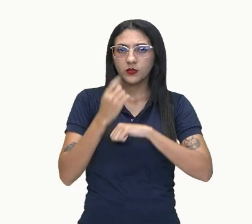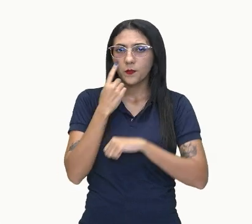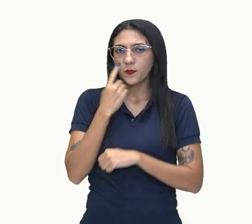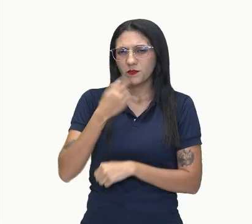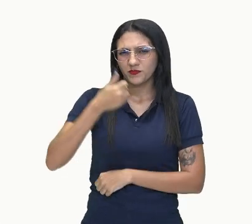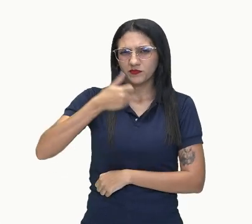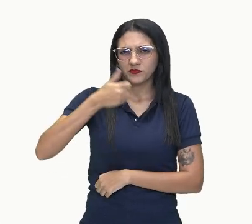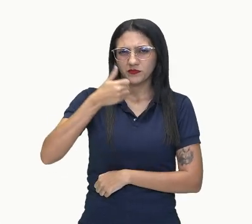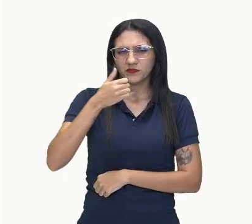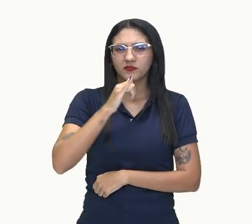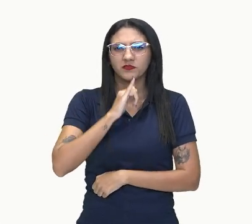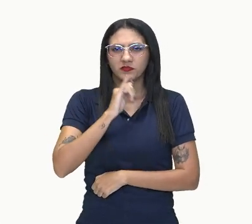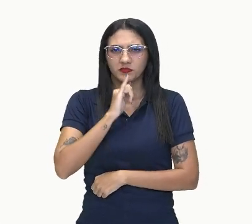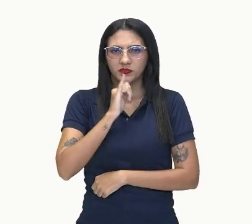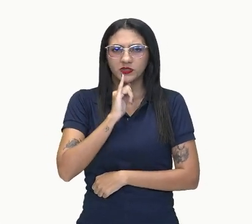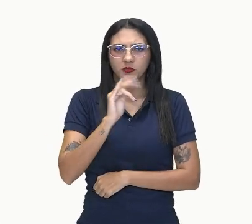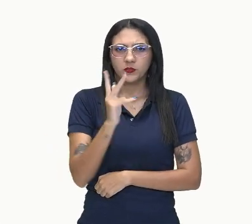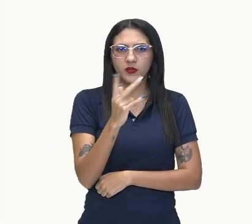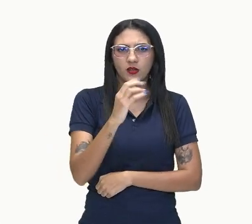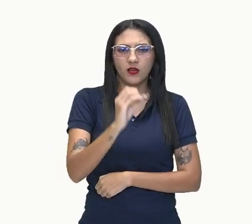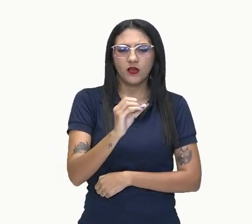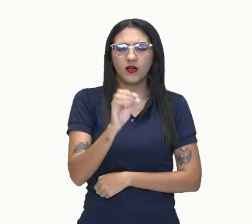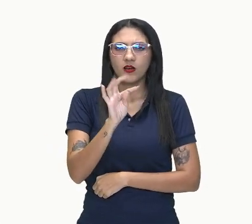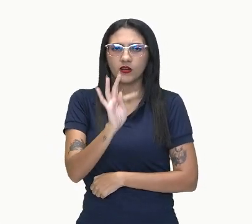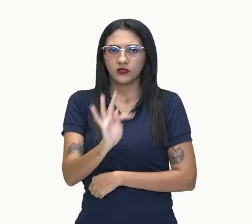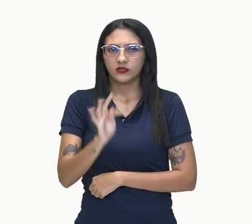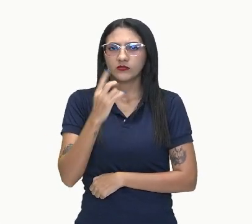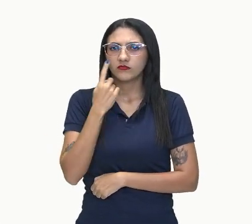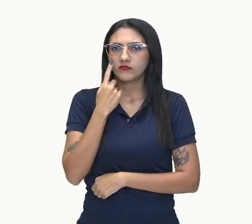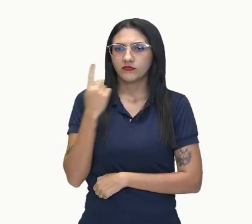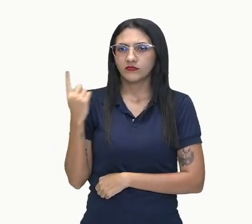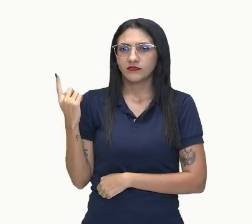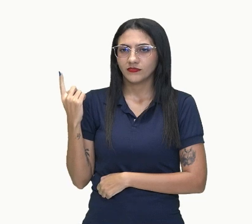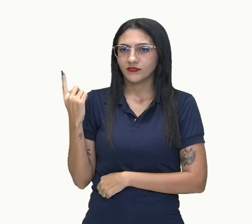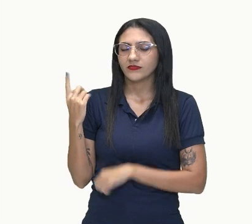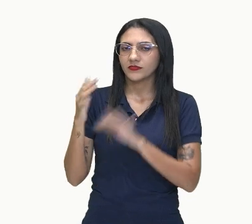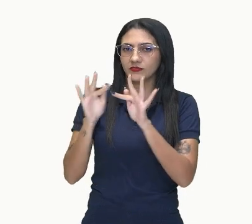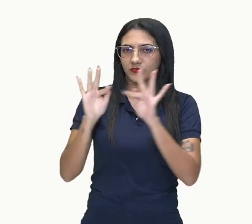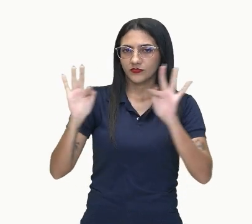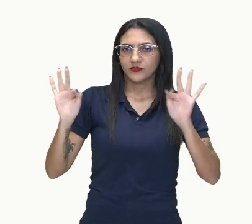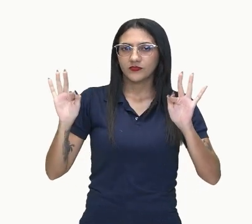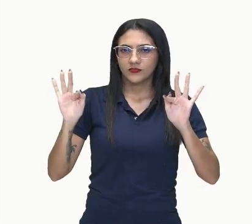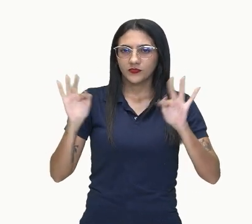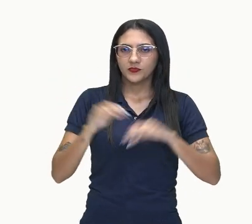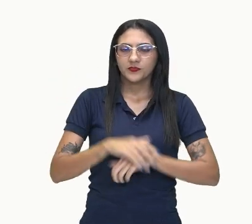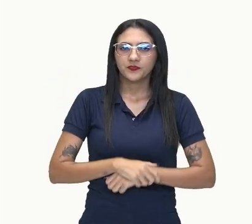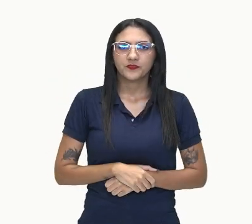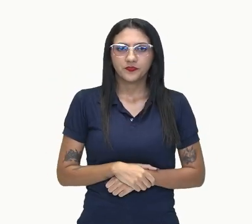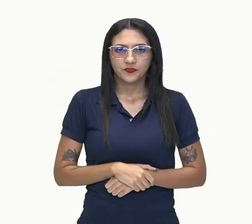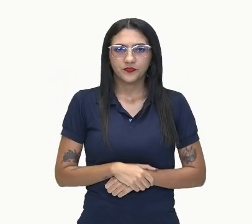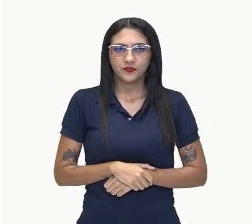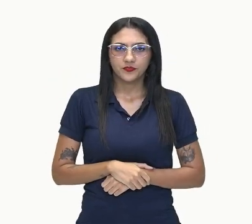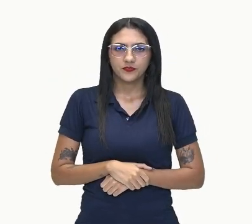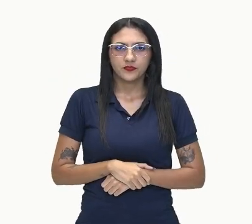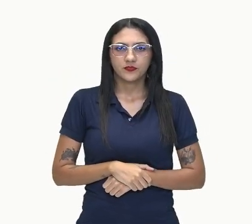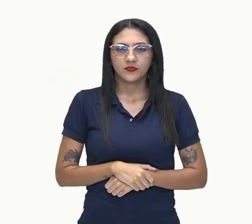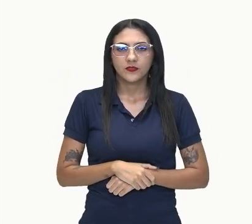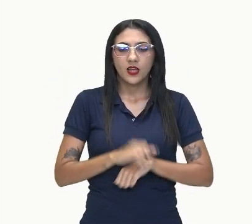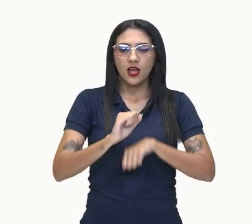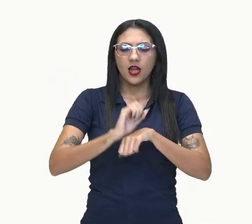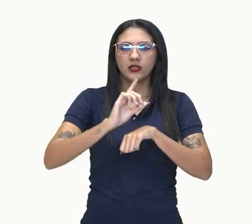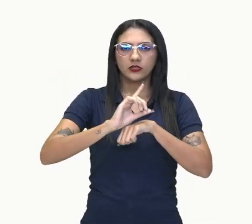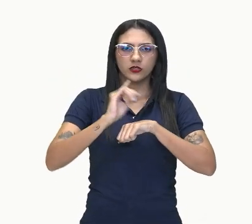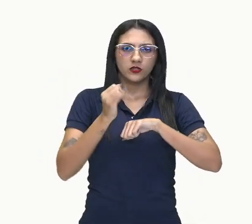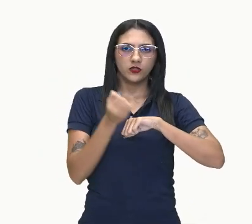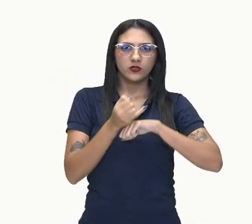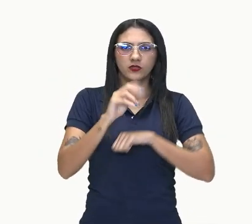exemplo, aqui, Manaus is hotter than Tefé. O adjetivo hot, ele